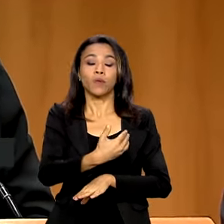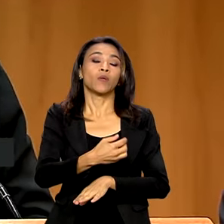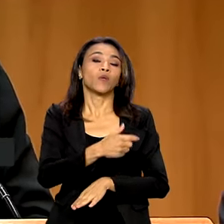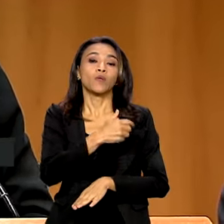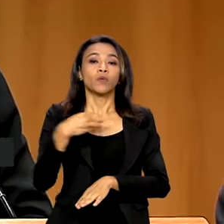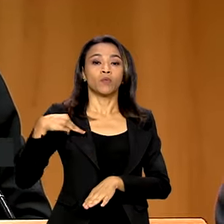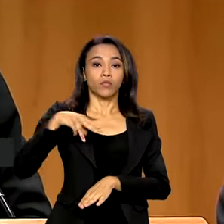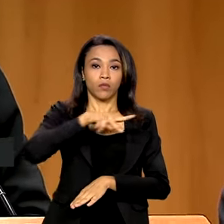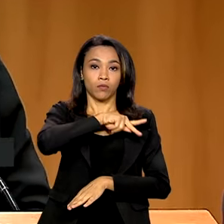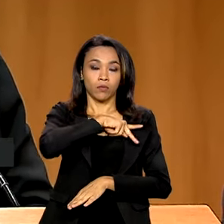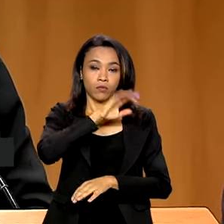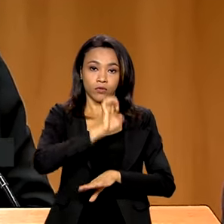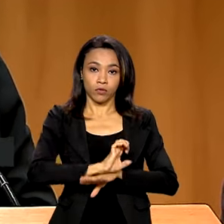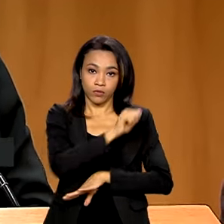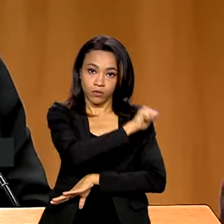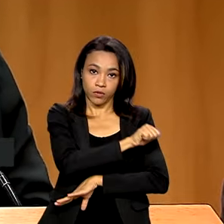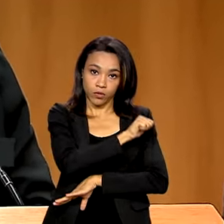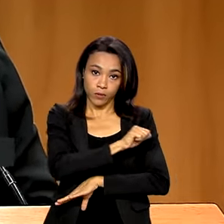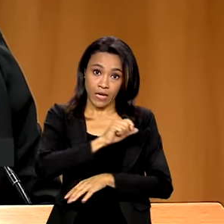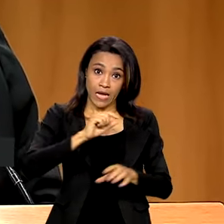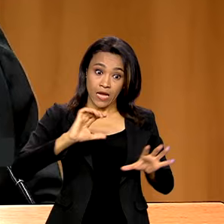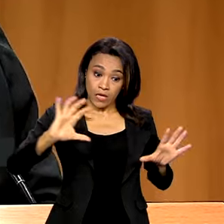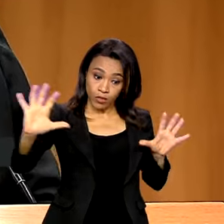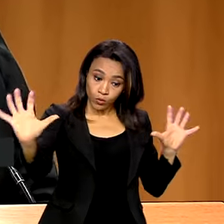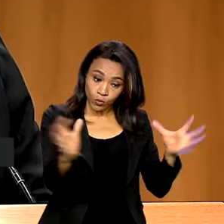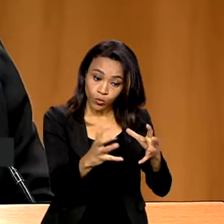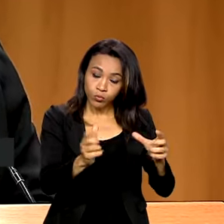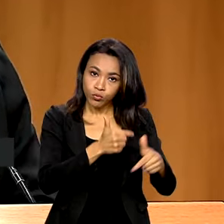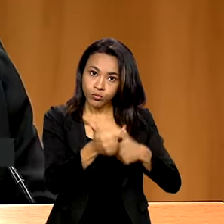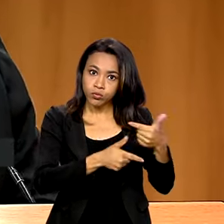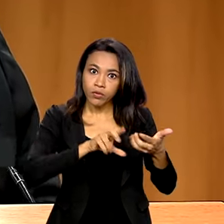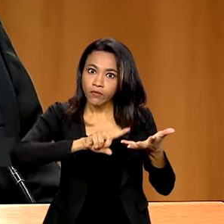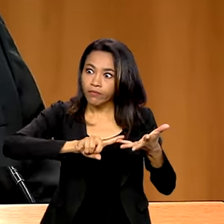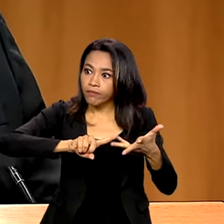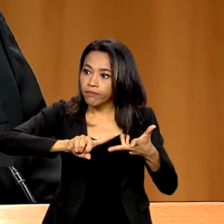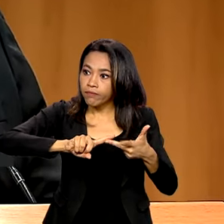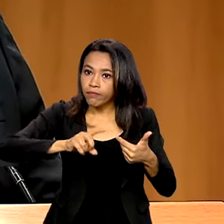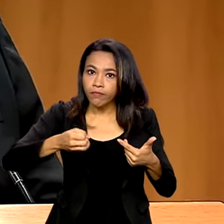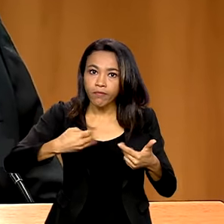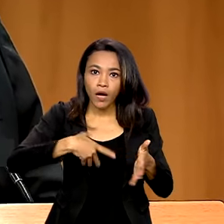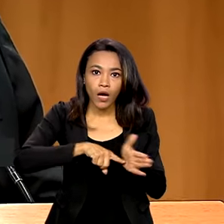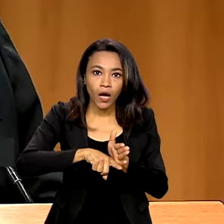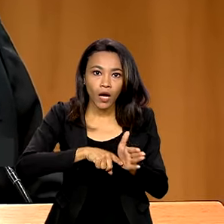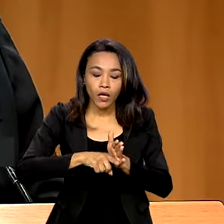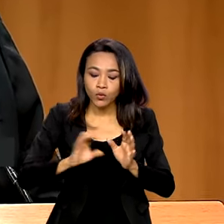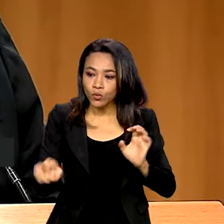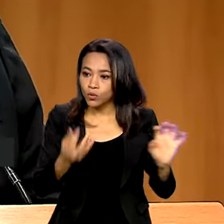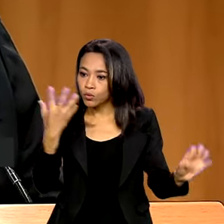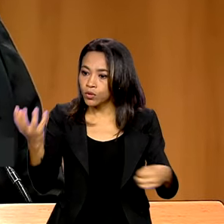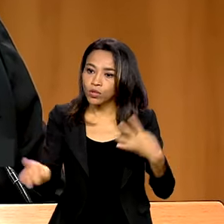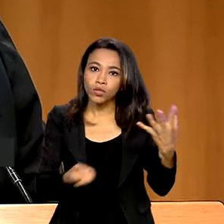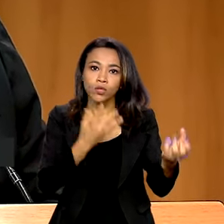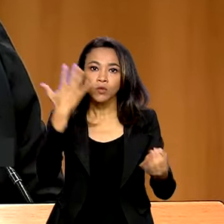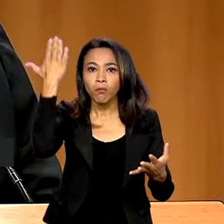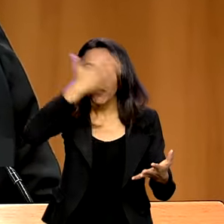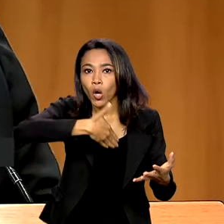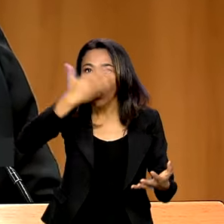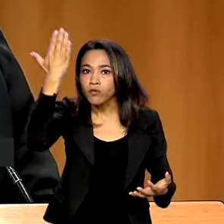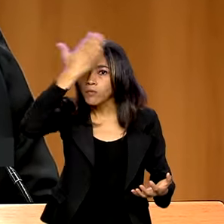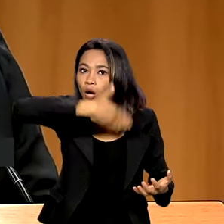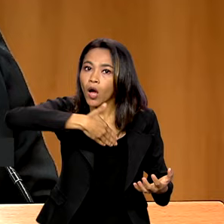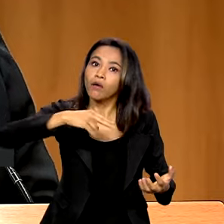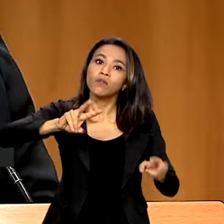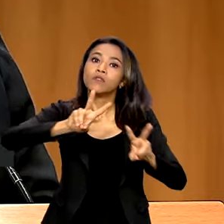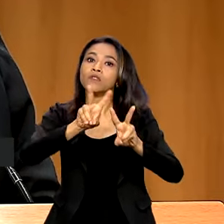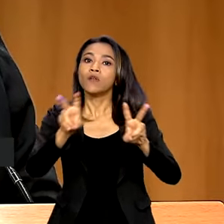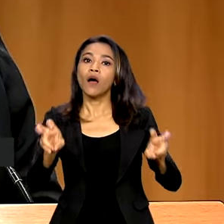trabalho conseguiu produzir várias provas novas sobre a dinâmica desse